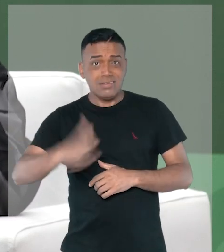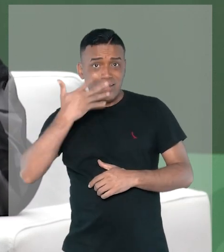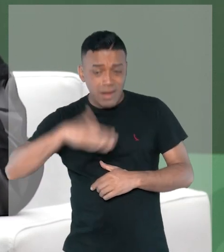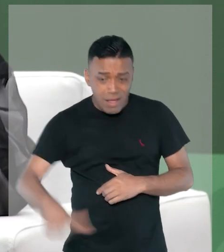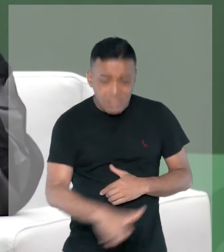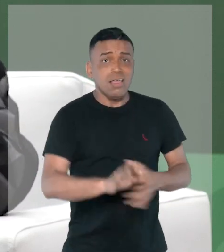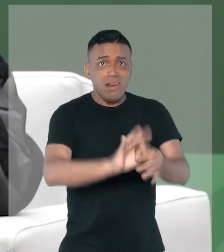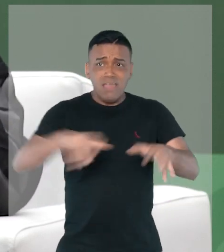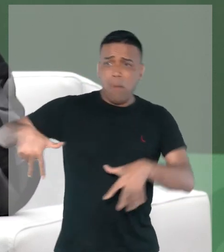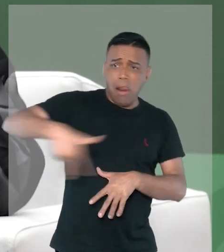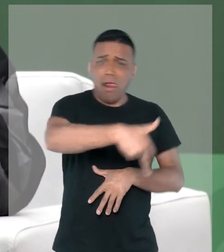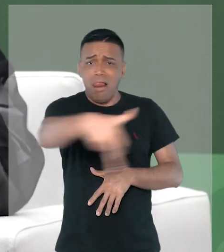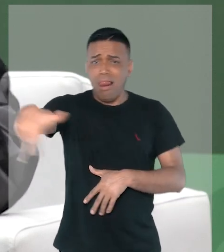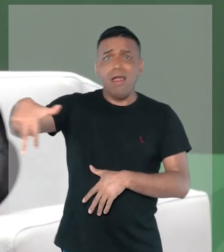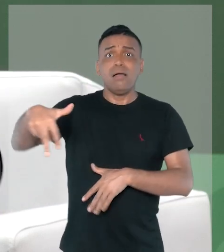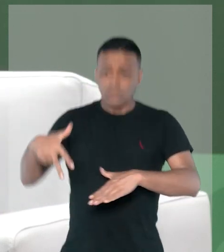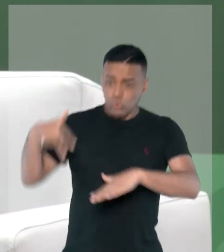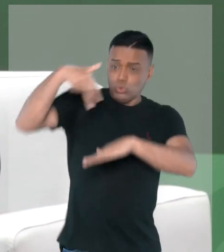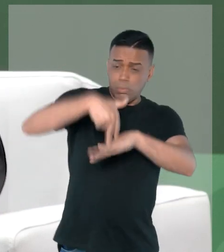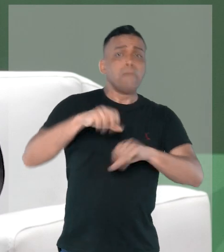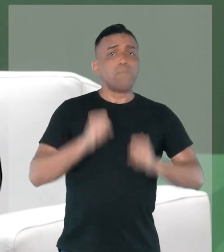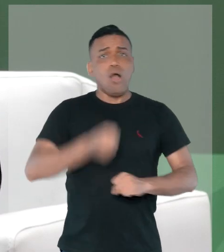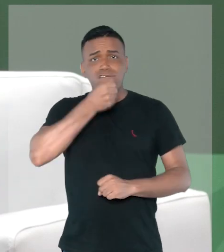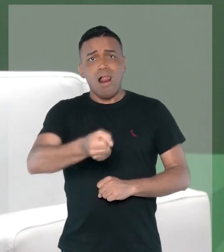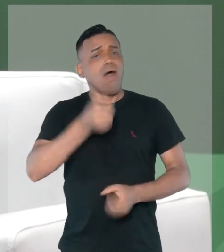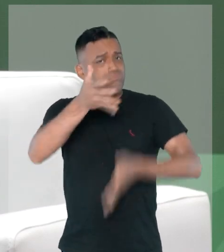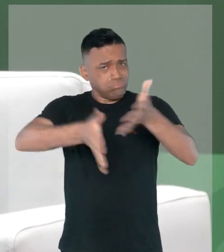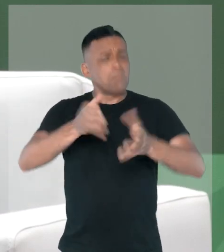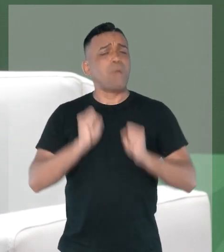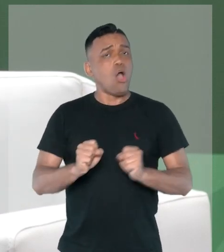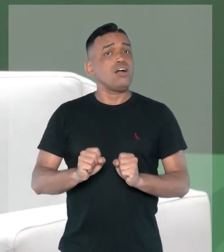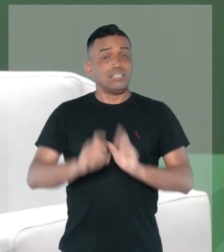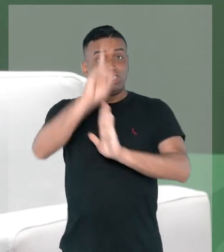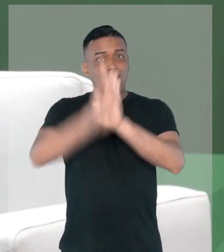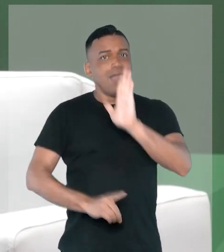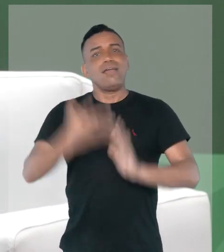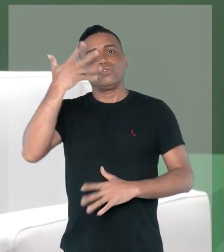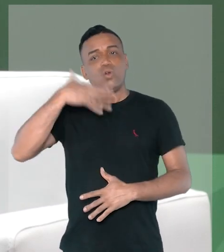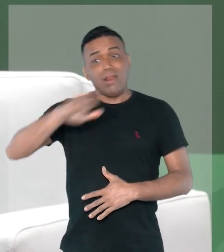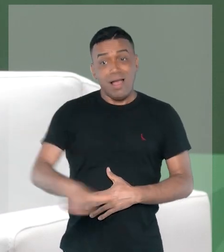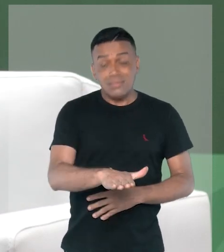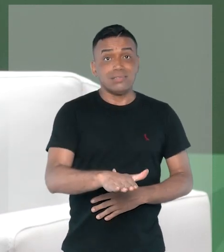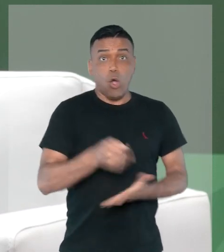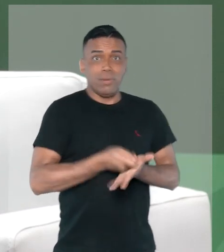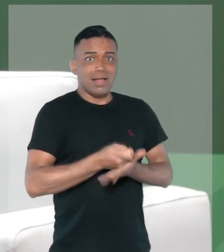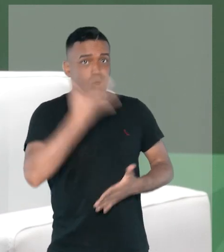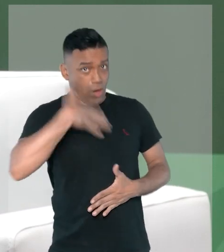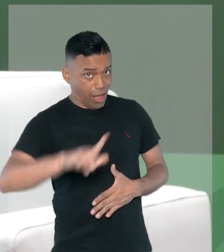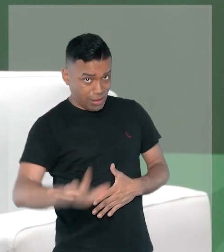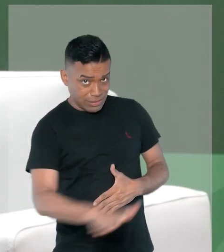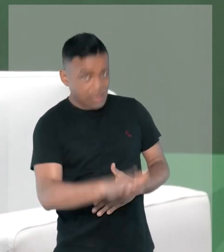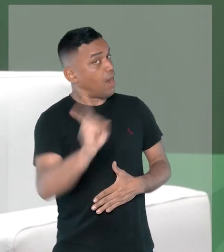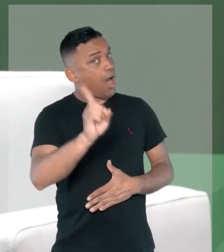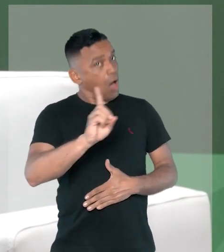baixo, quer vir até o palco, quer falar, pode. Comigo, criança tem todos os direitos e deveres, não. Dever é da mãe. Você também, viu?